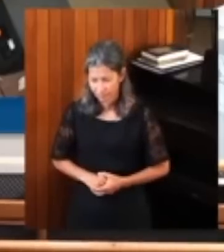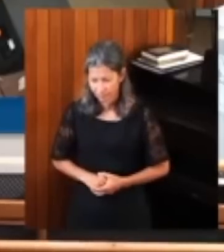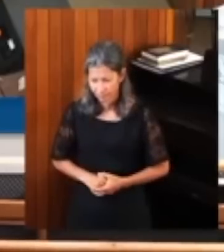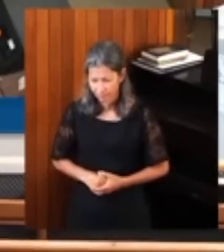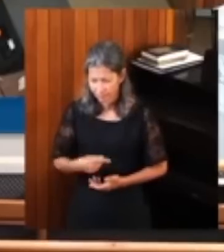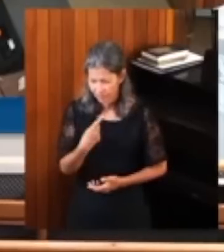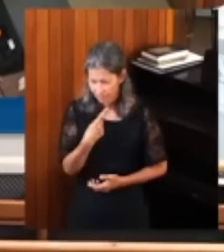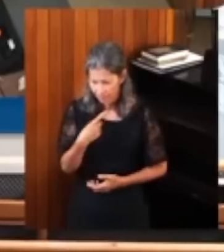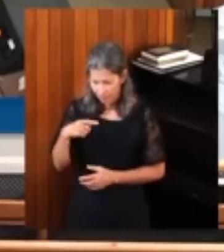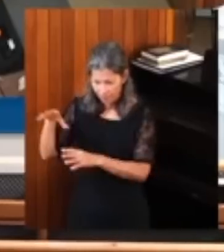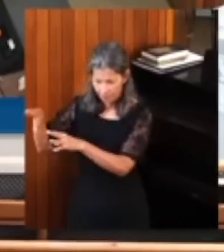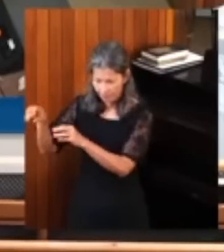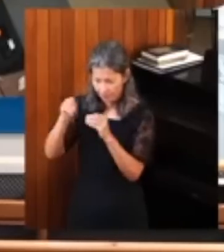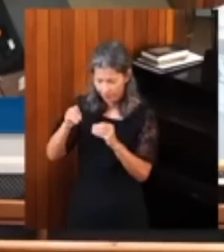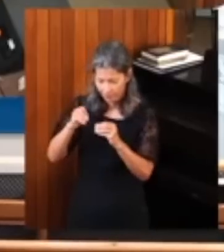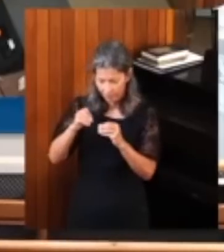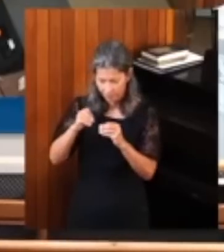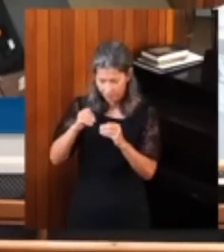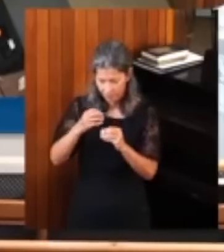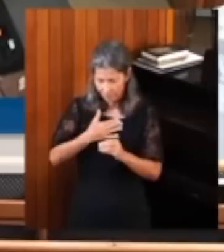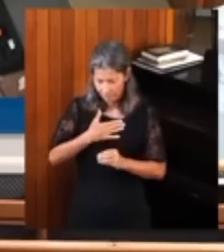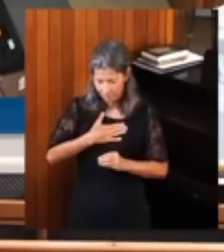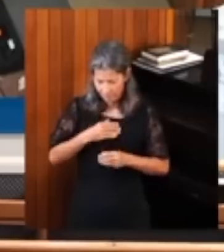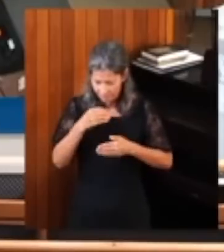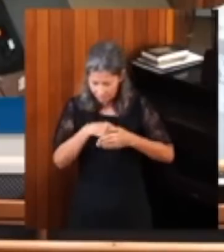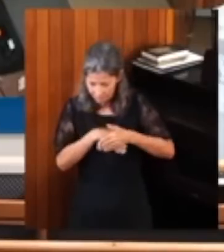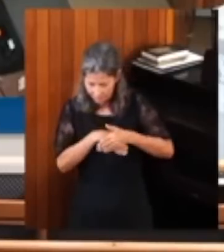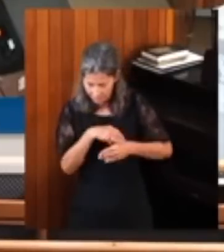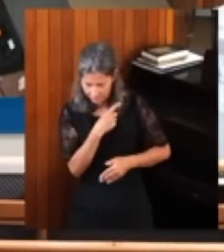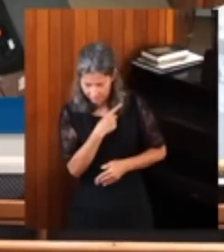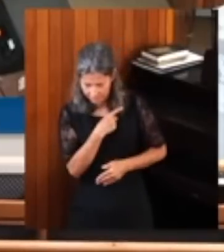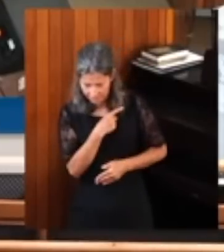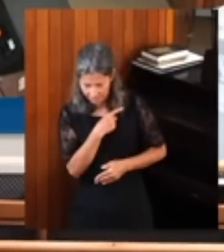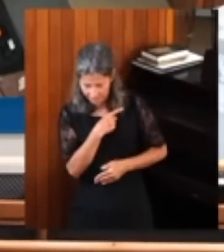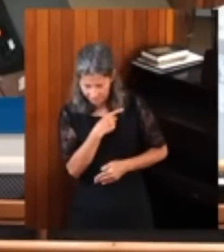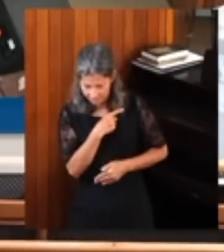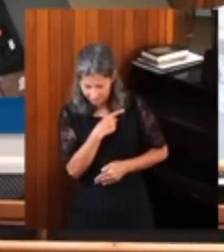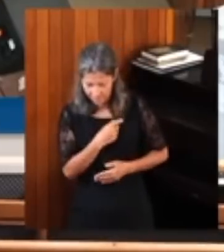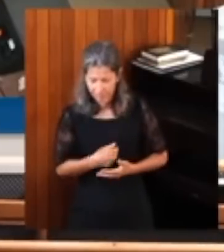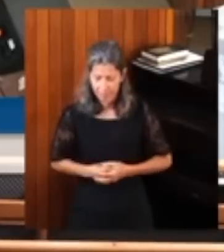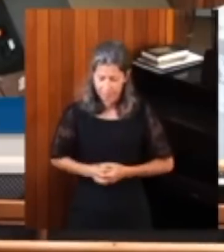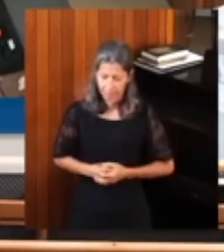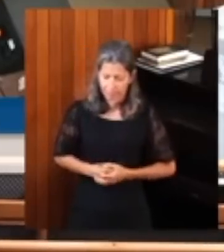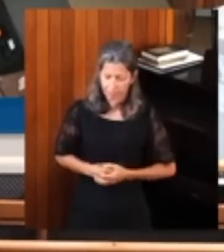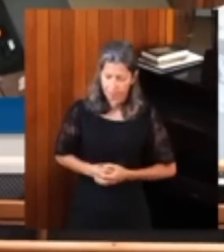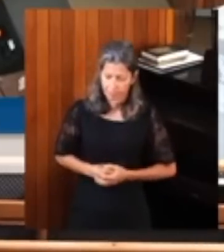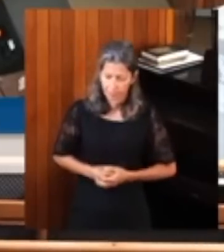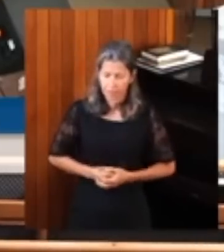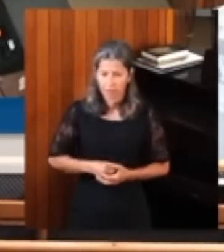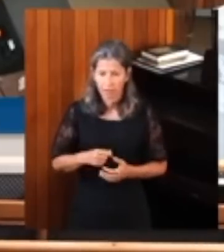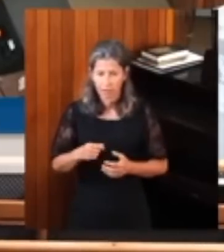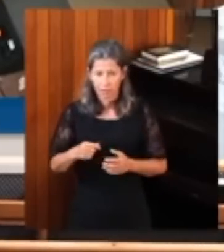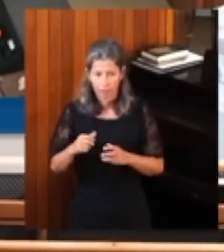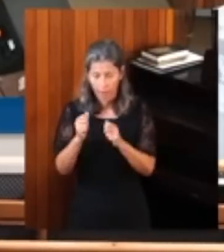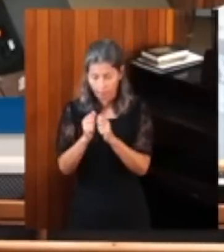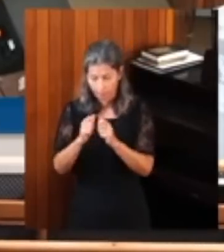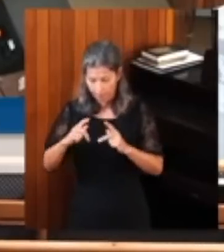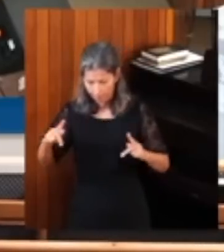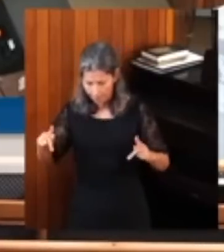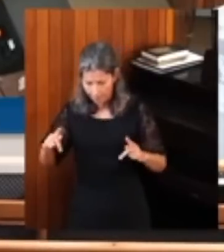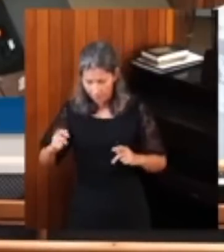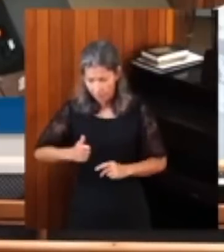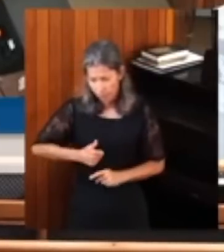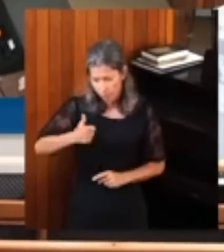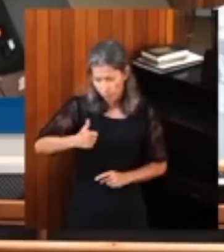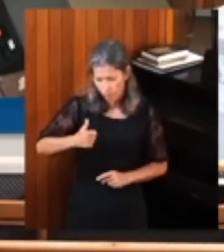certo. E eu já chamei a série de Maratonando o Apocalipse, partes 1, 2 e 3. Parte 1 foi à noite,